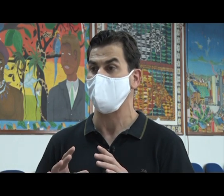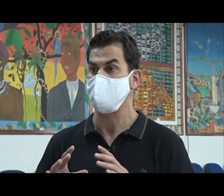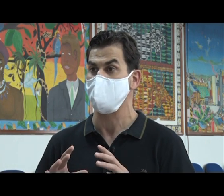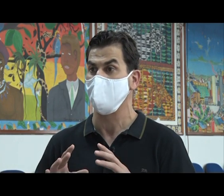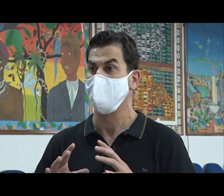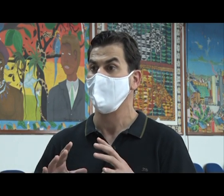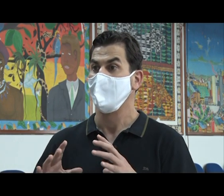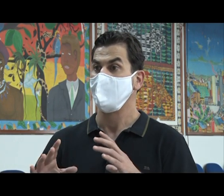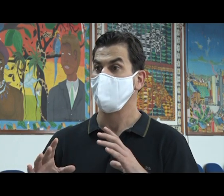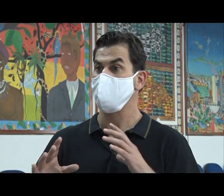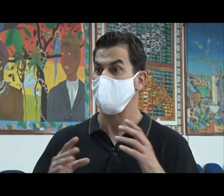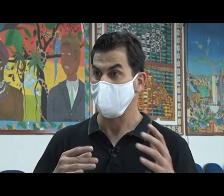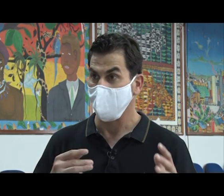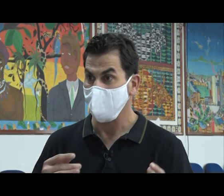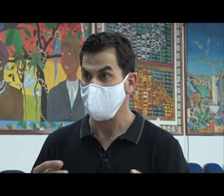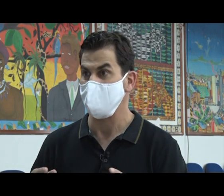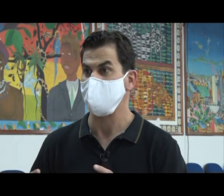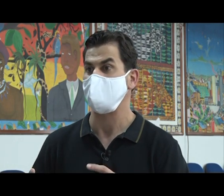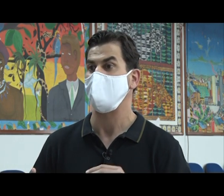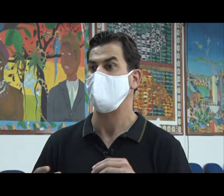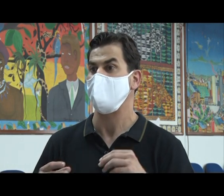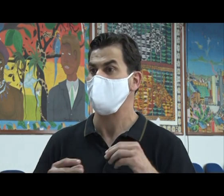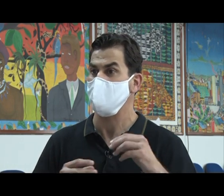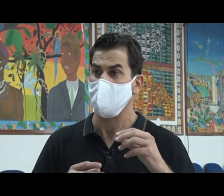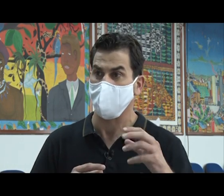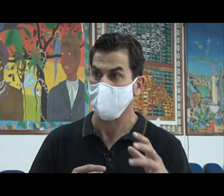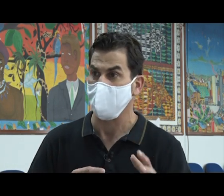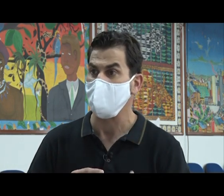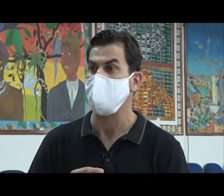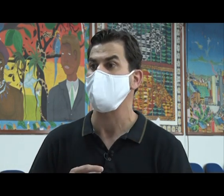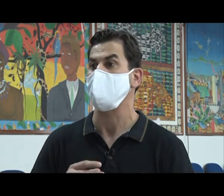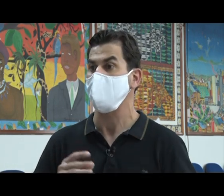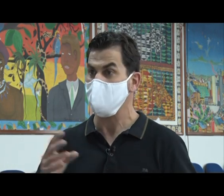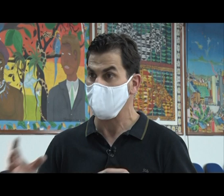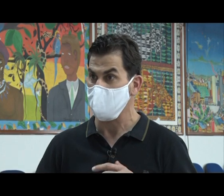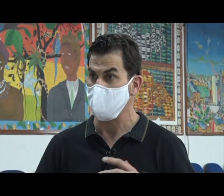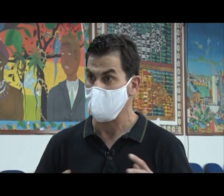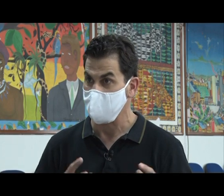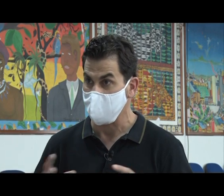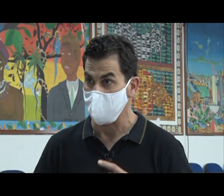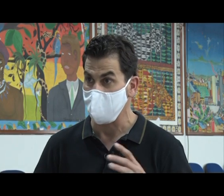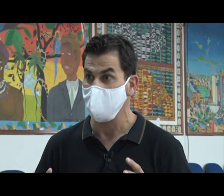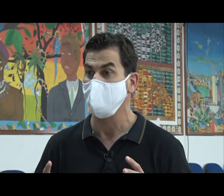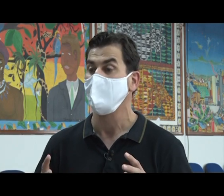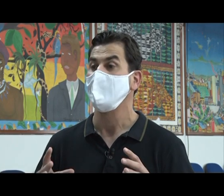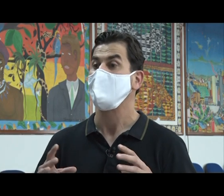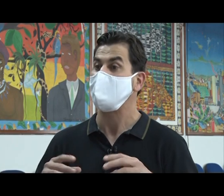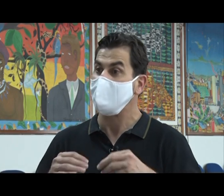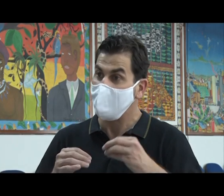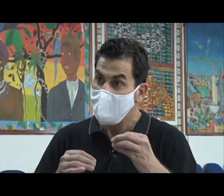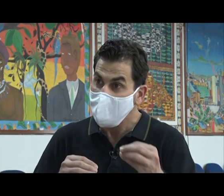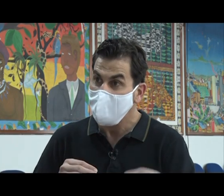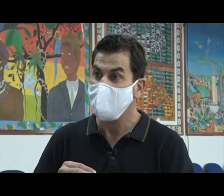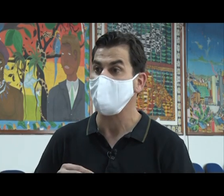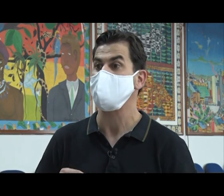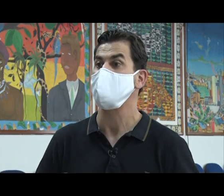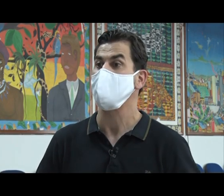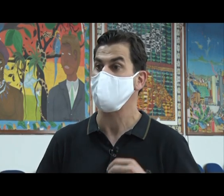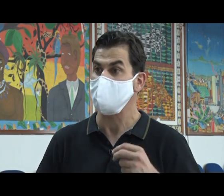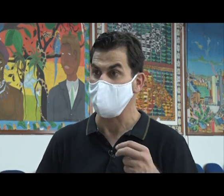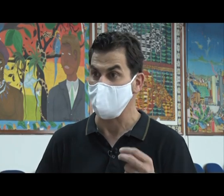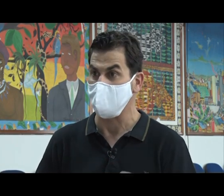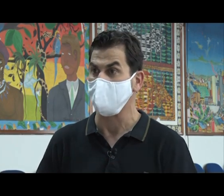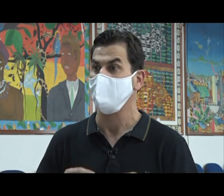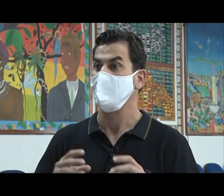muito atenção nos setores da cidade, economia, como as pessoas viviam, e dali que